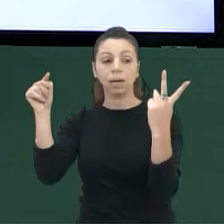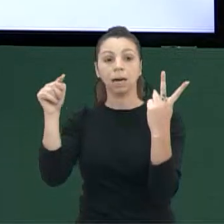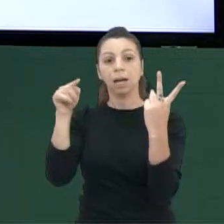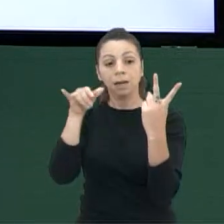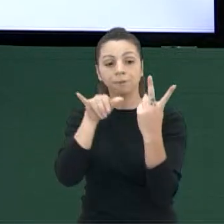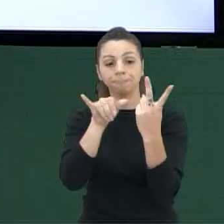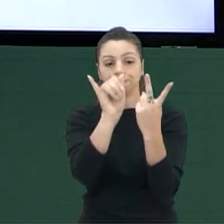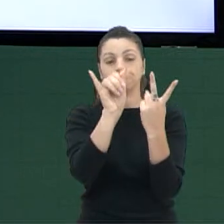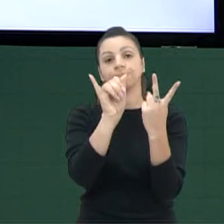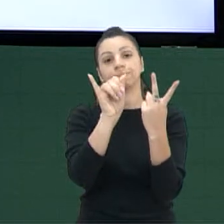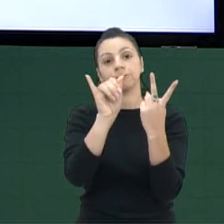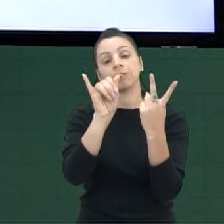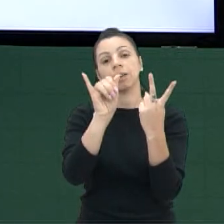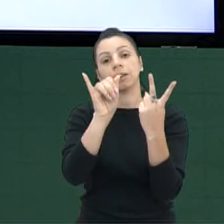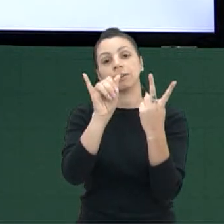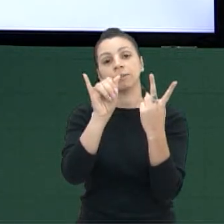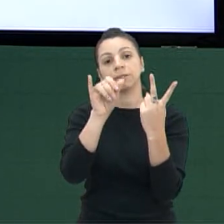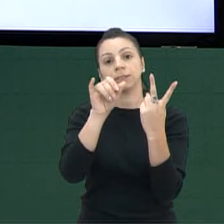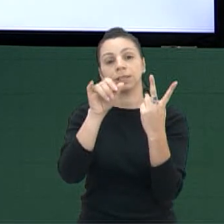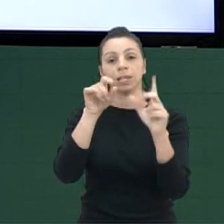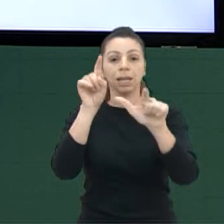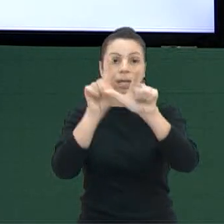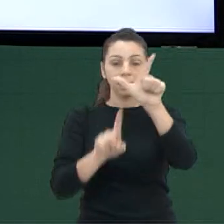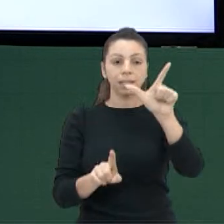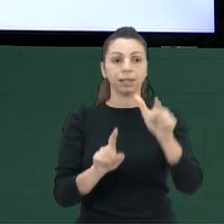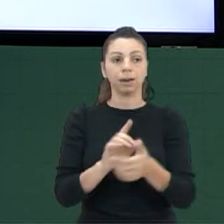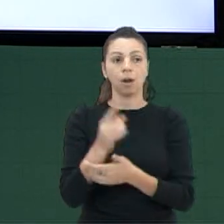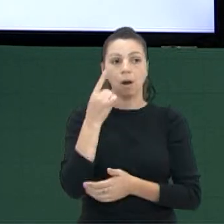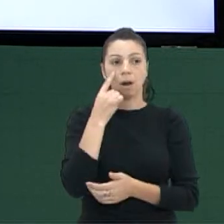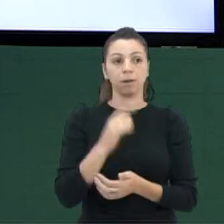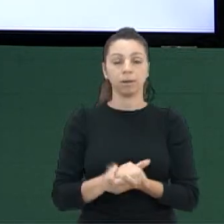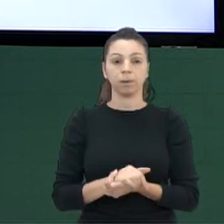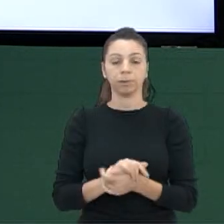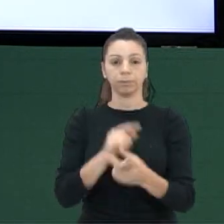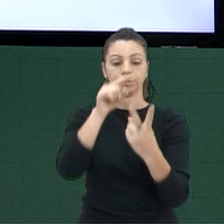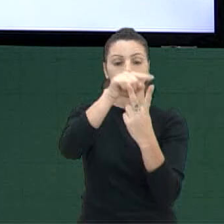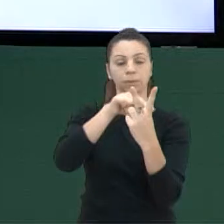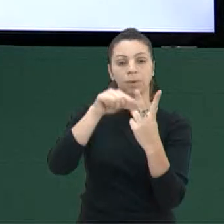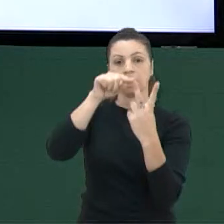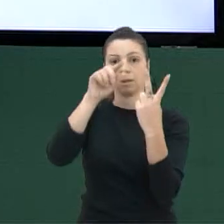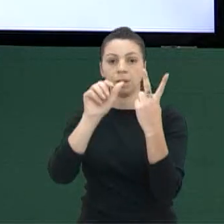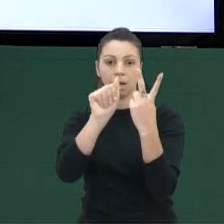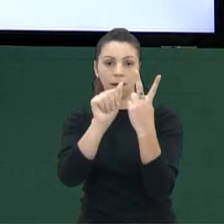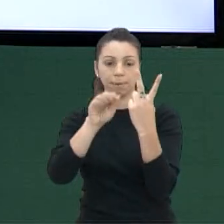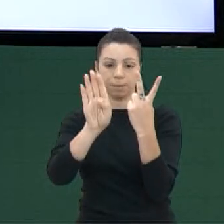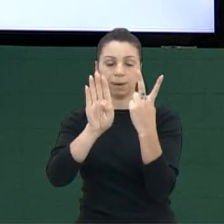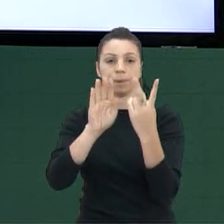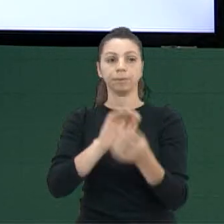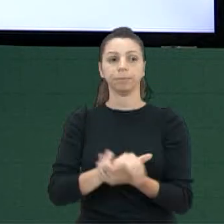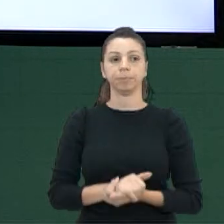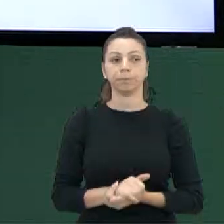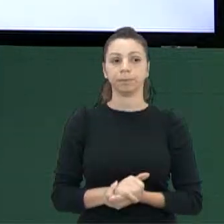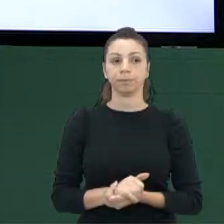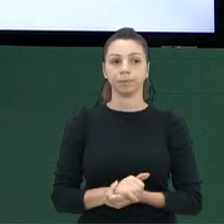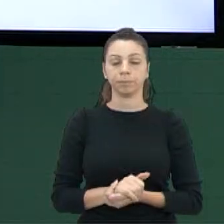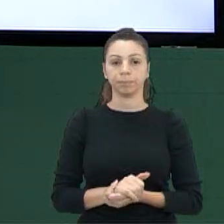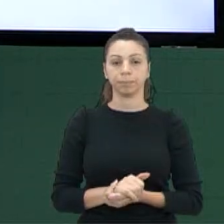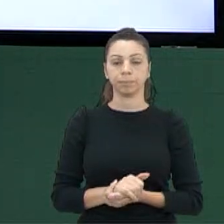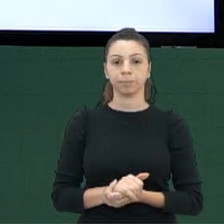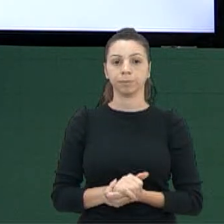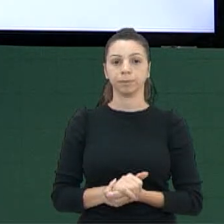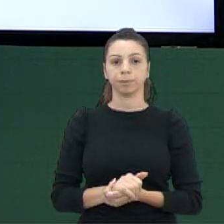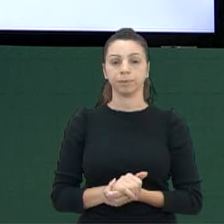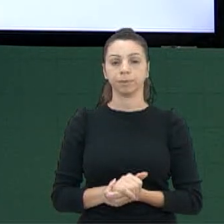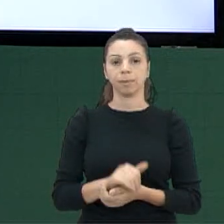que pode ser quadrada ou não. E o que acontece? Olha lá, raiz quadrada de AB, A sobre